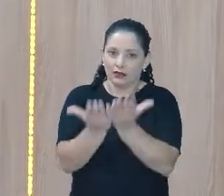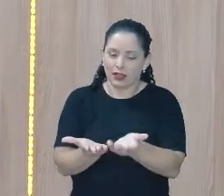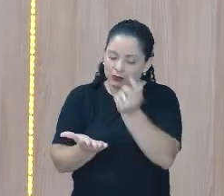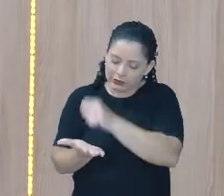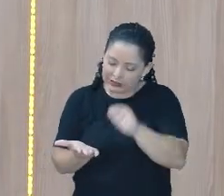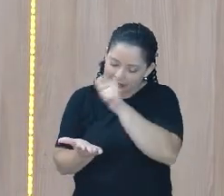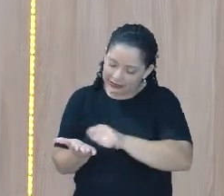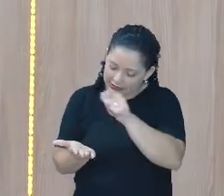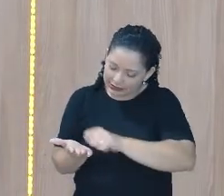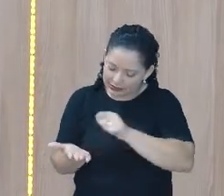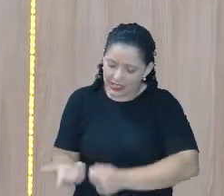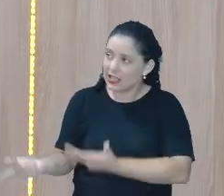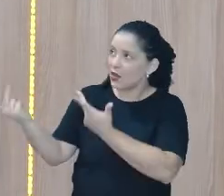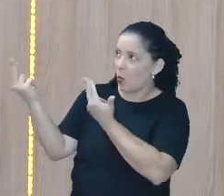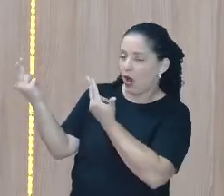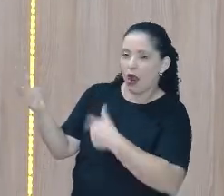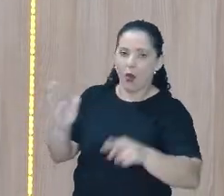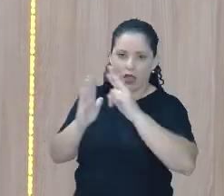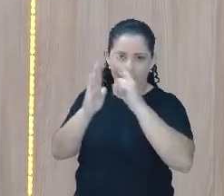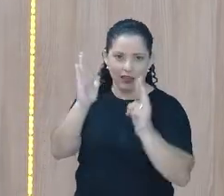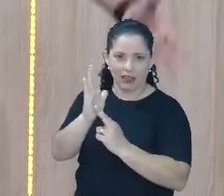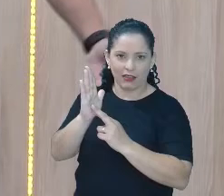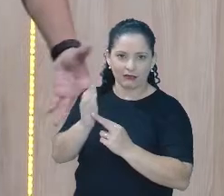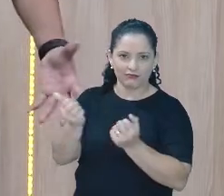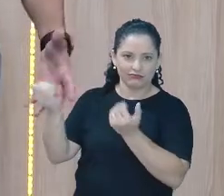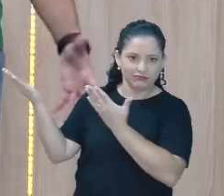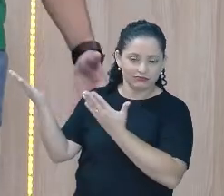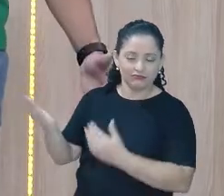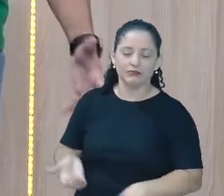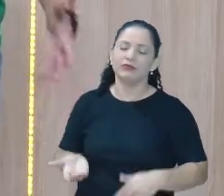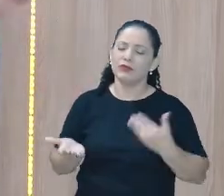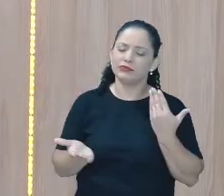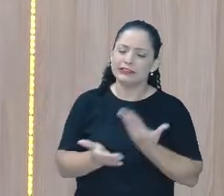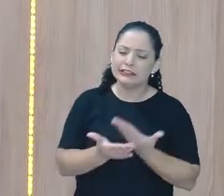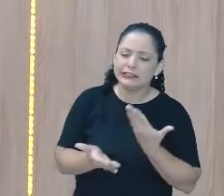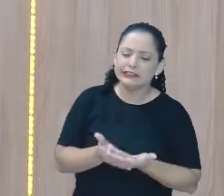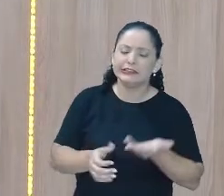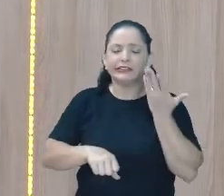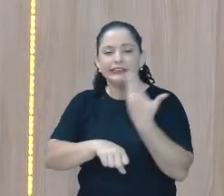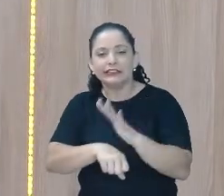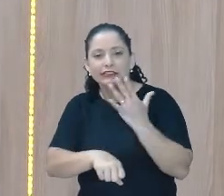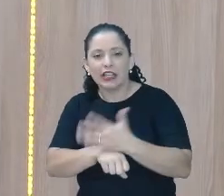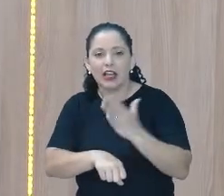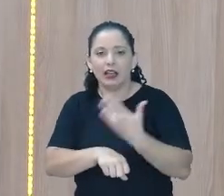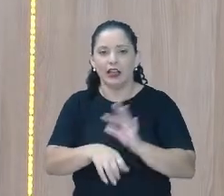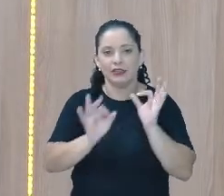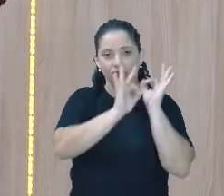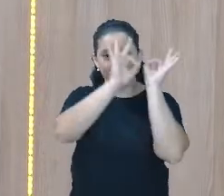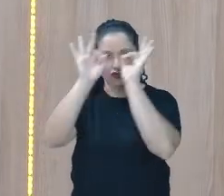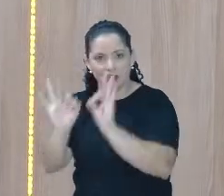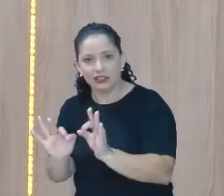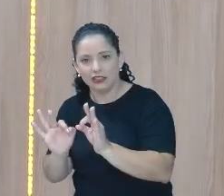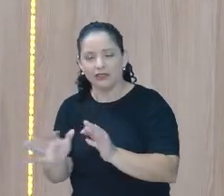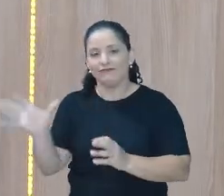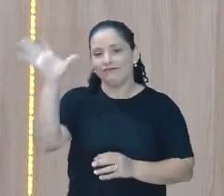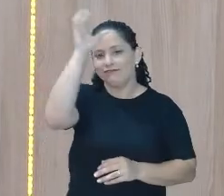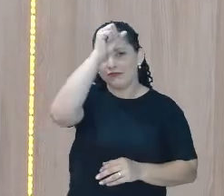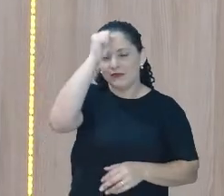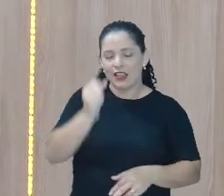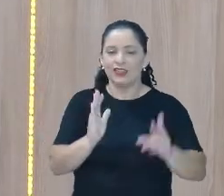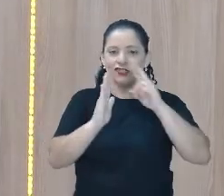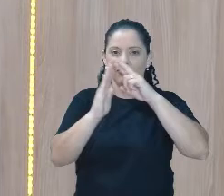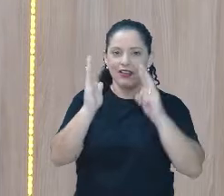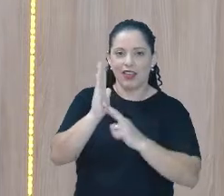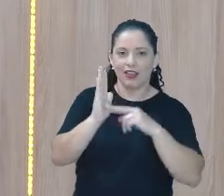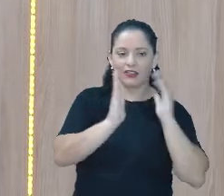fiz aqui. Então, como a Cláudia falou, as aulas estão disponíveis lá no YouTube. Então, você pode assistir novamente e ver os passo a